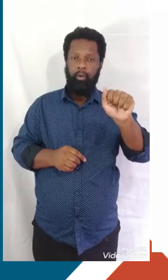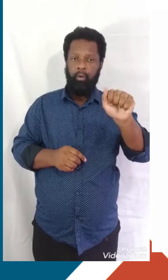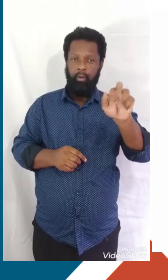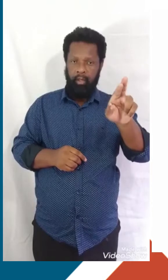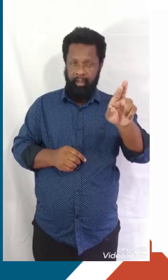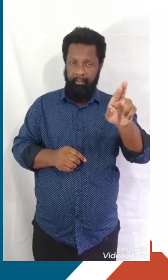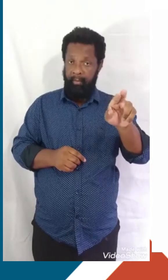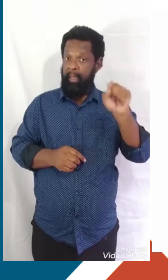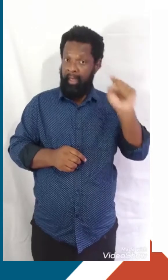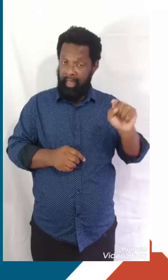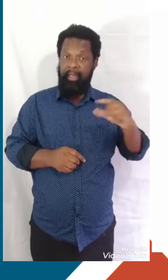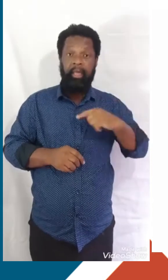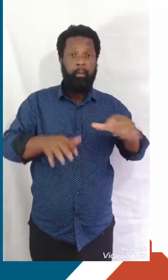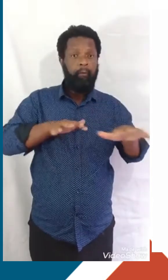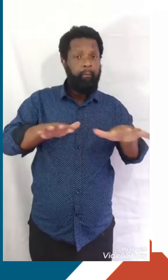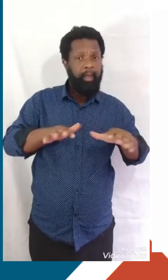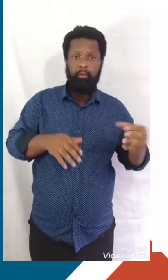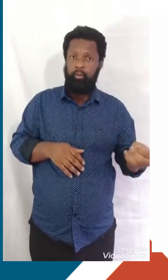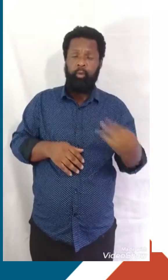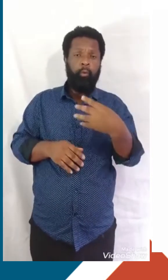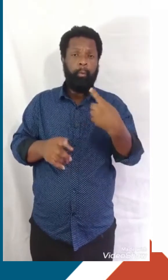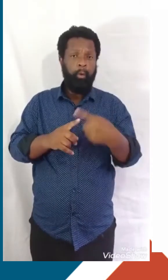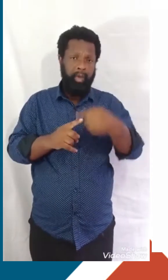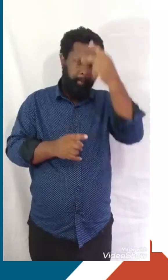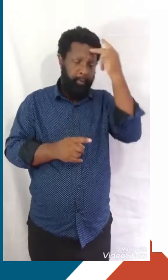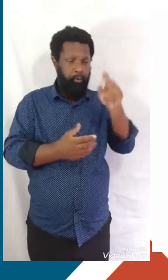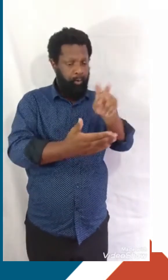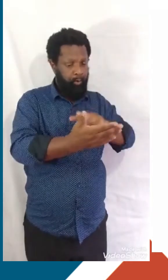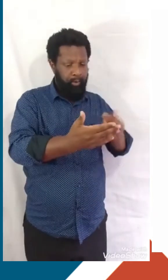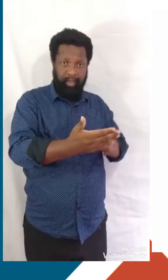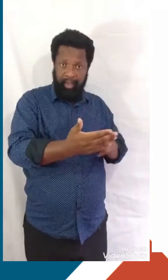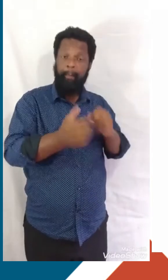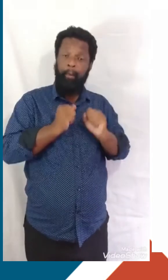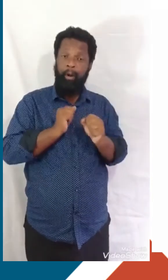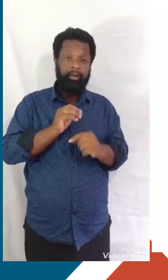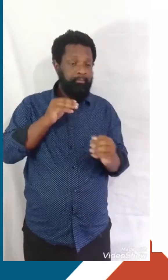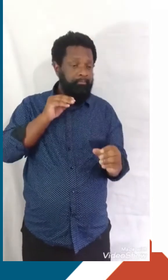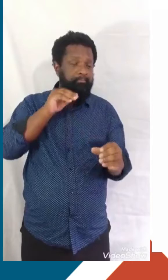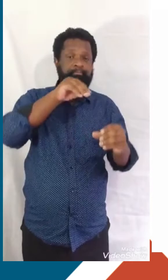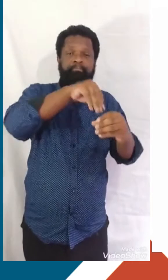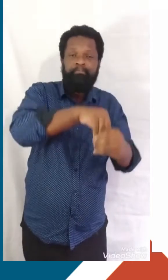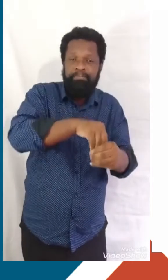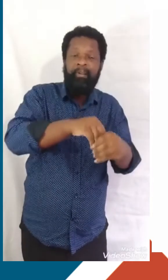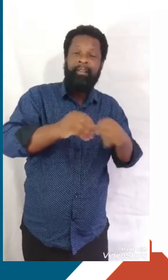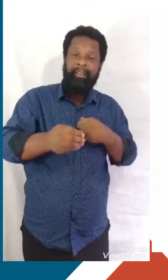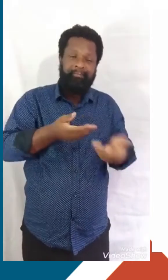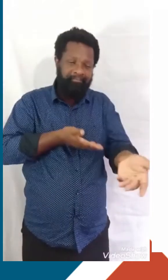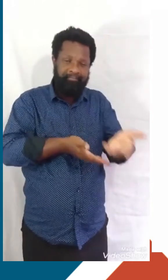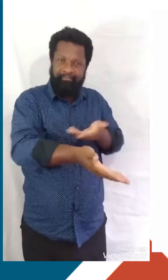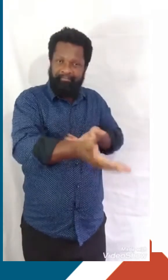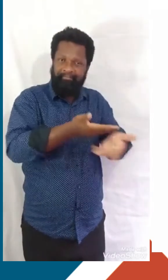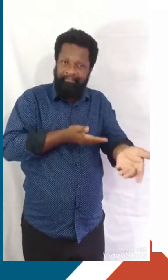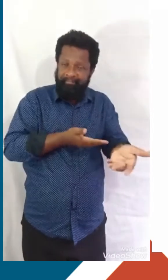concreta por dar ao leitor um papel na construção do poema, apresentando uma proposta de arte mais interativa